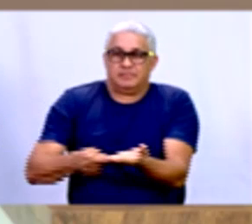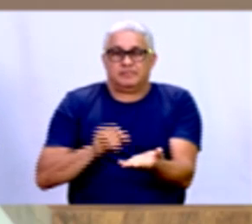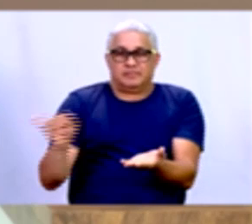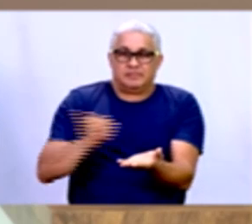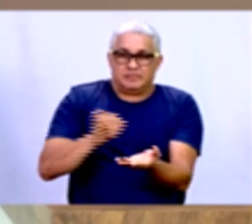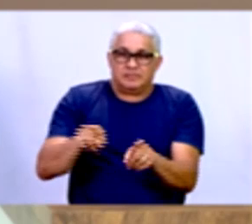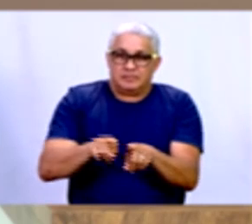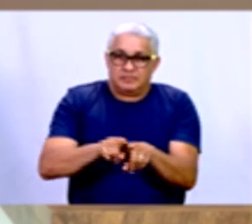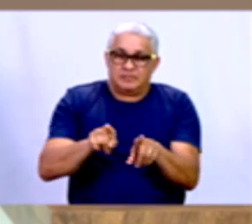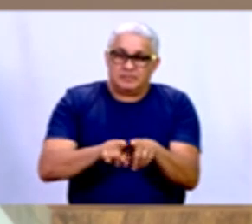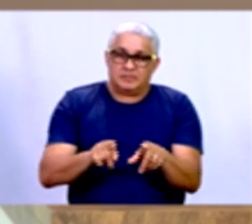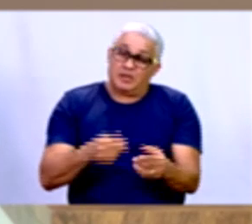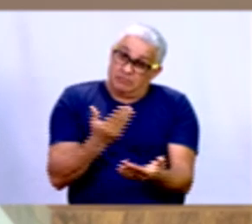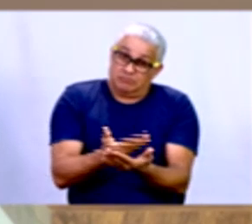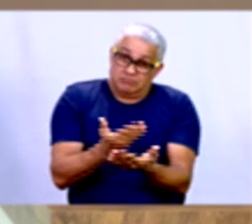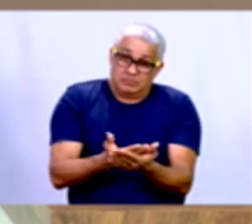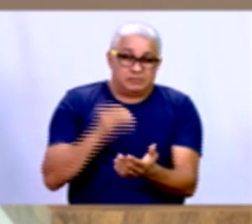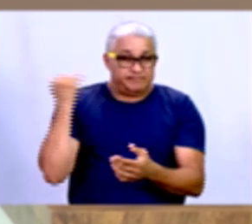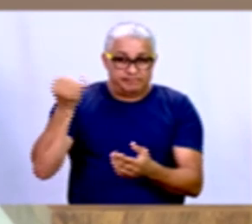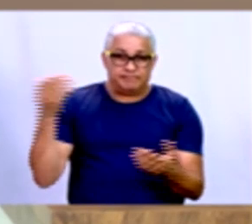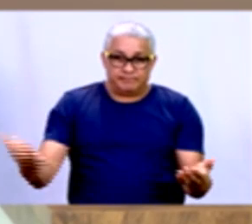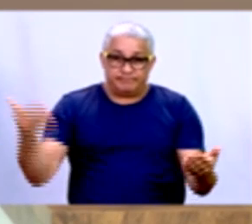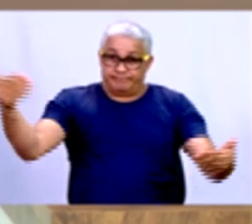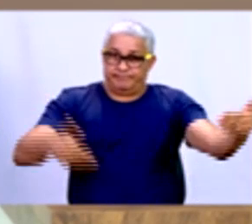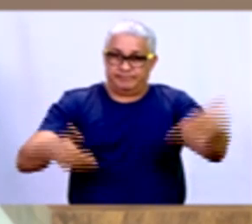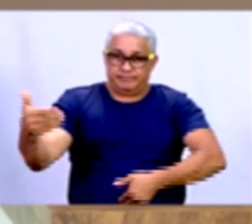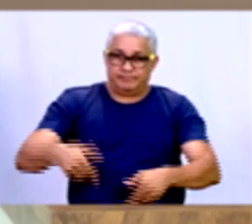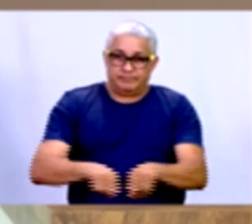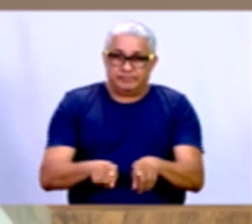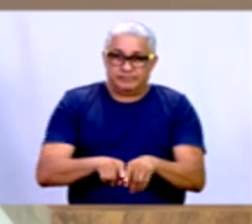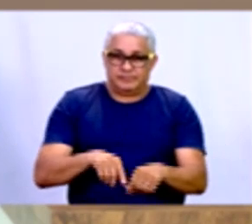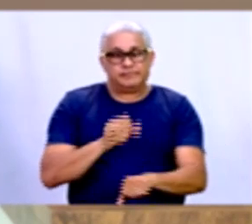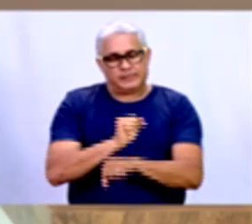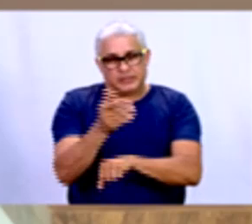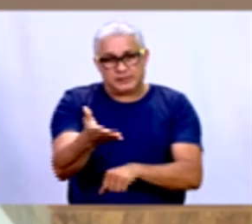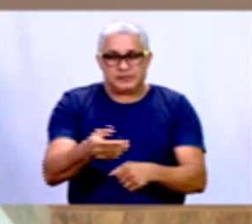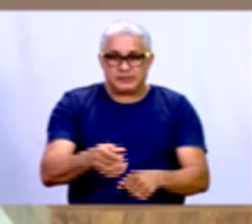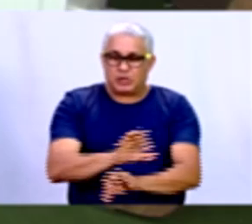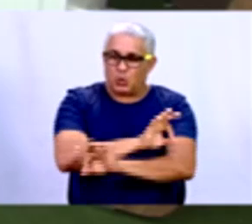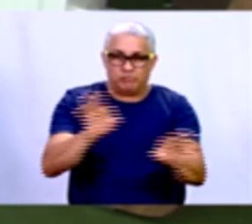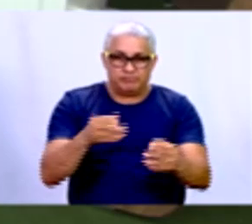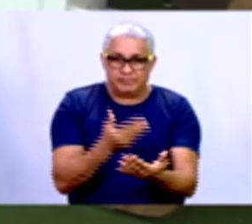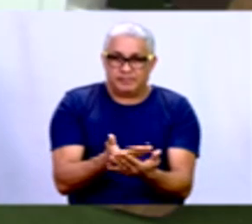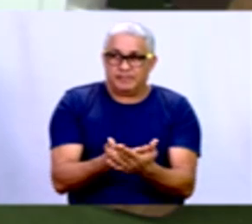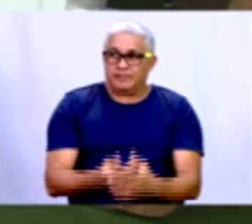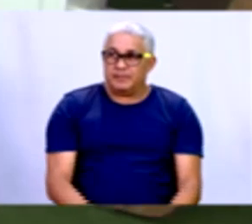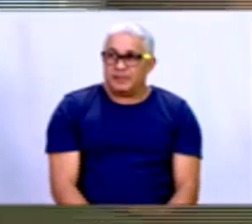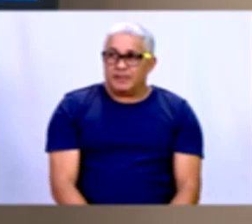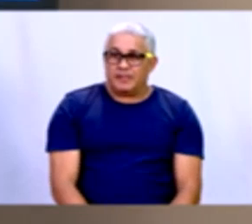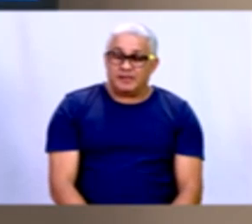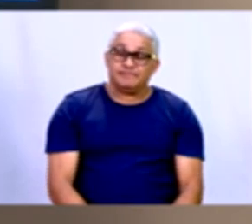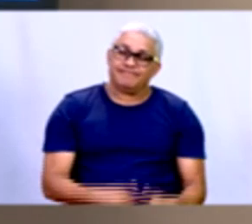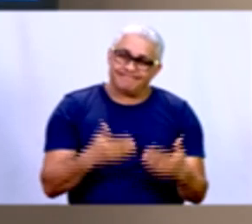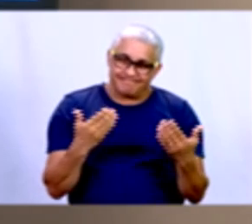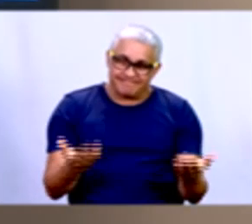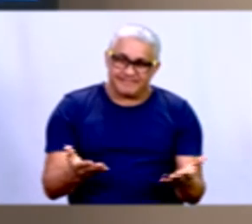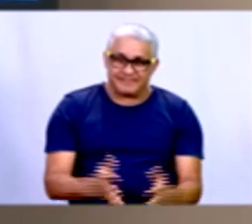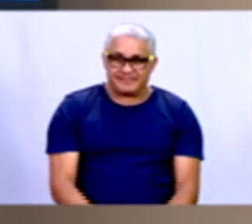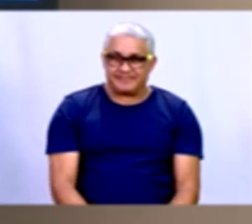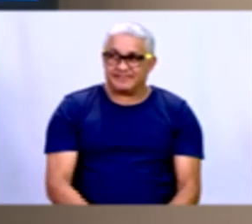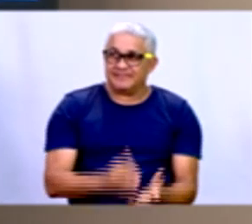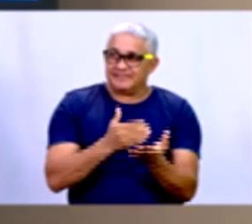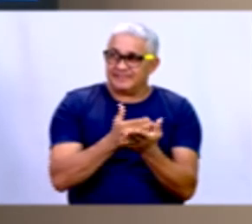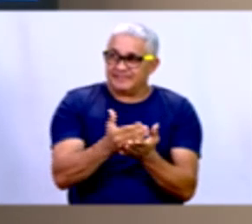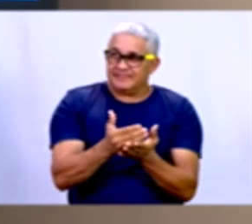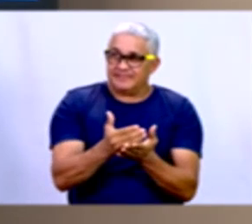vocês ainda nesta aula. Então é muito importante a participação de vocês e espero que tenham uma excelente aula. Então, vamos começar